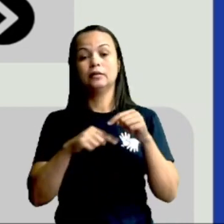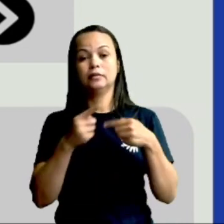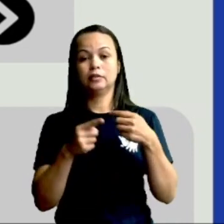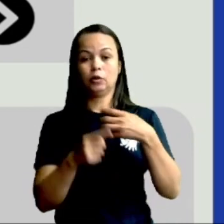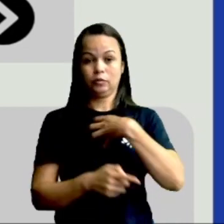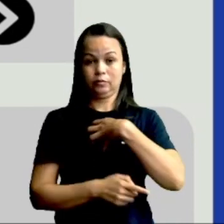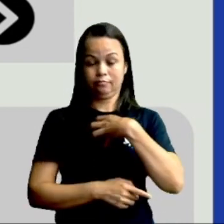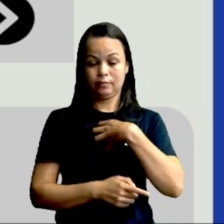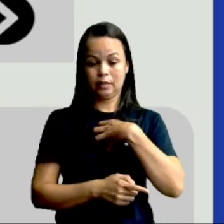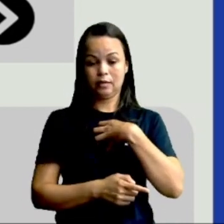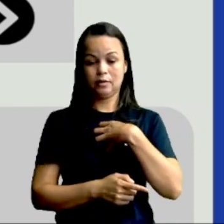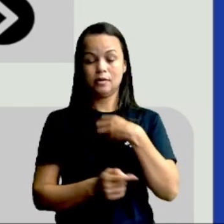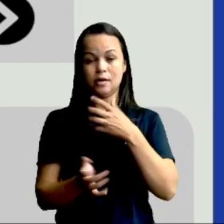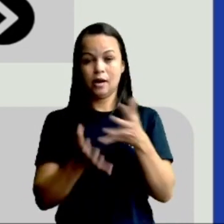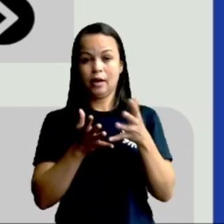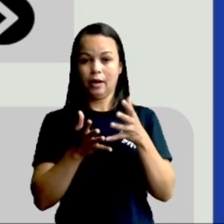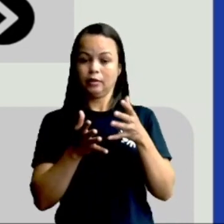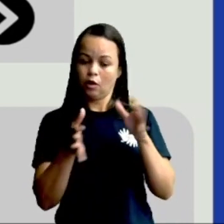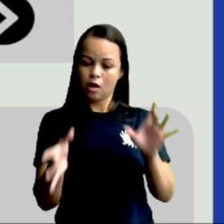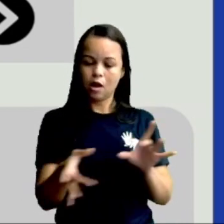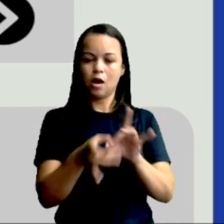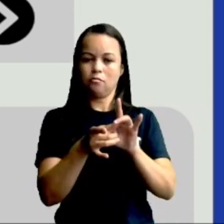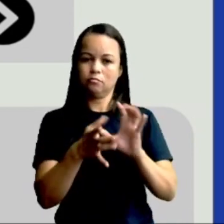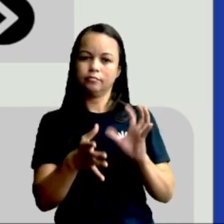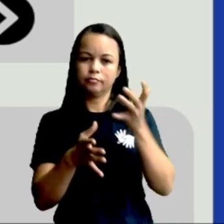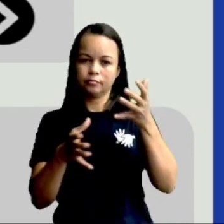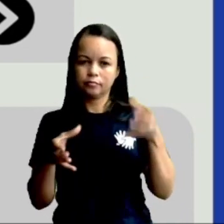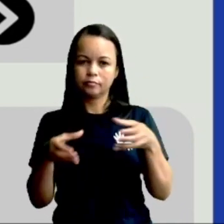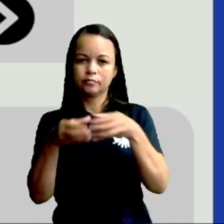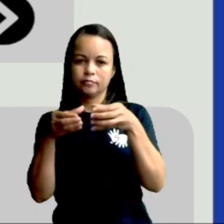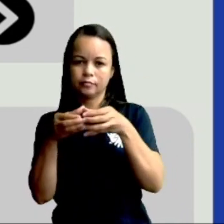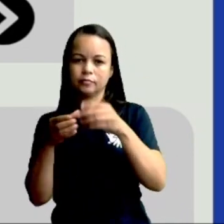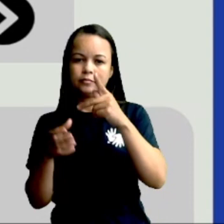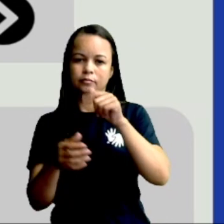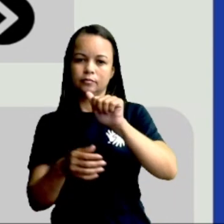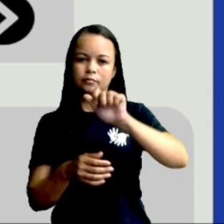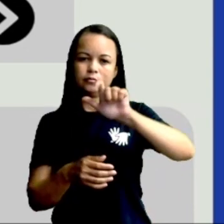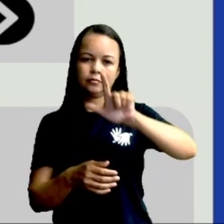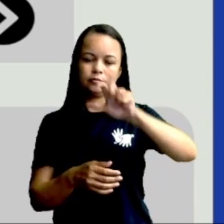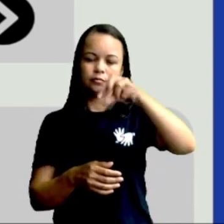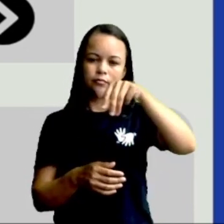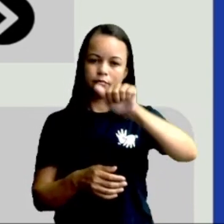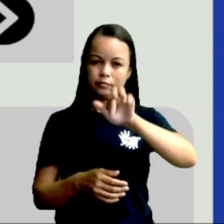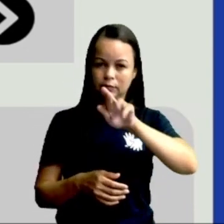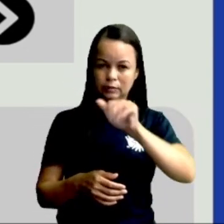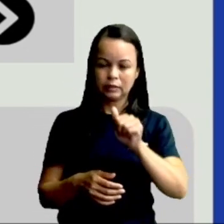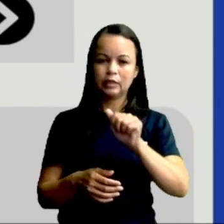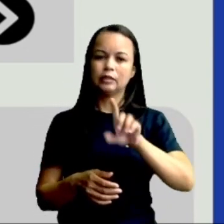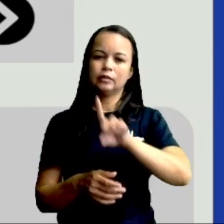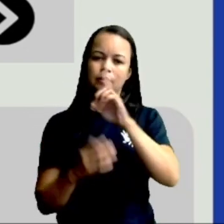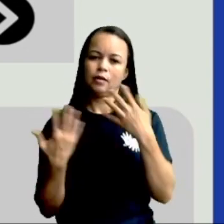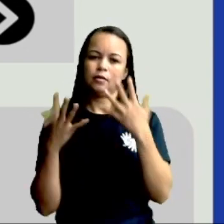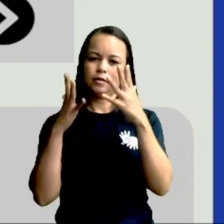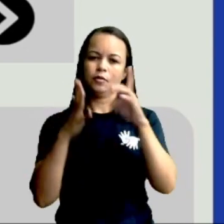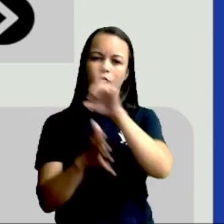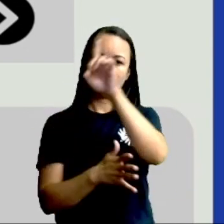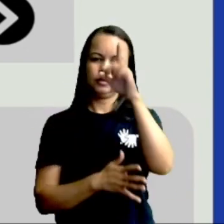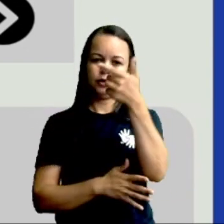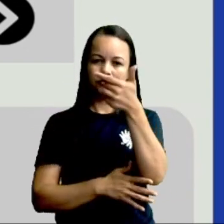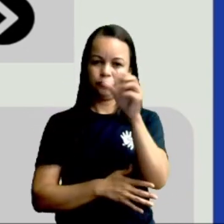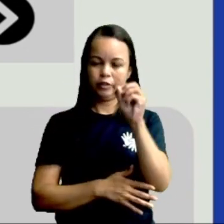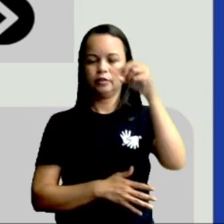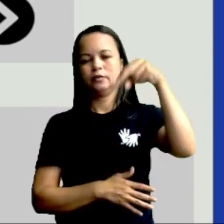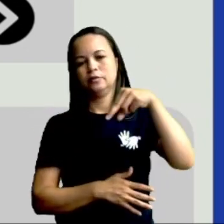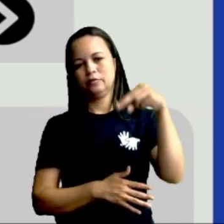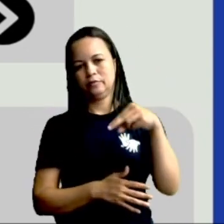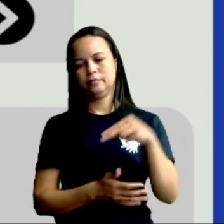Bahia resolveu unir-se ao Grupo Palmares e também comemorar o Dia da Consciência Negra no dia 20